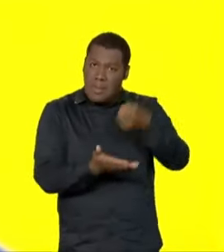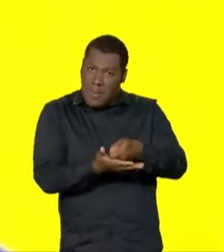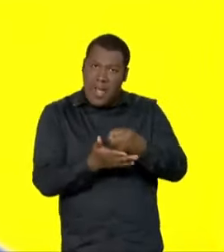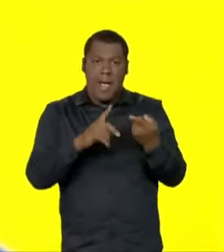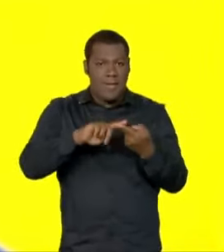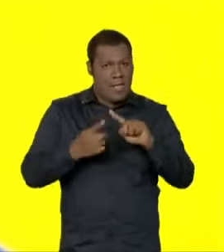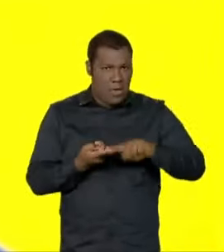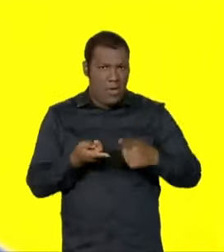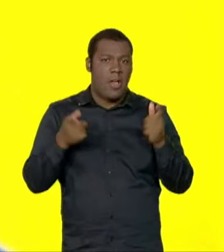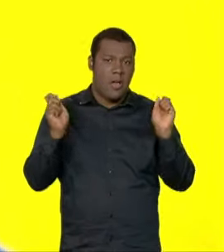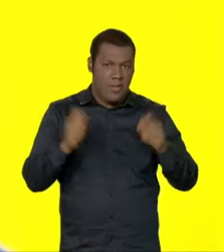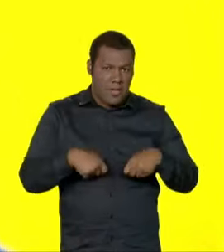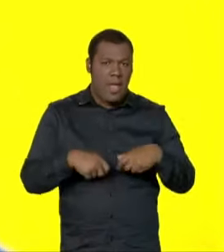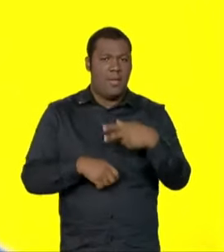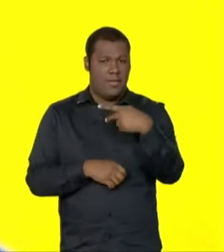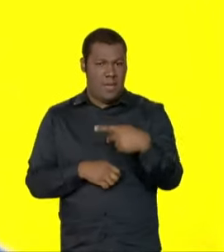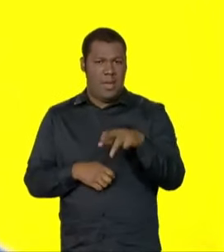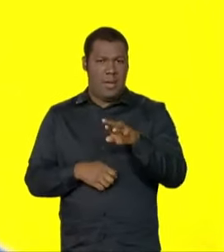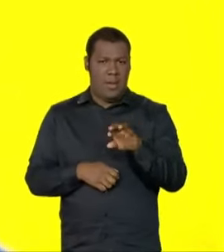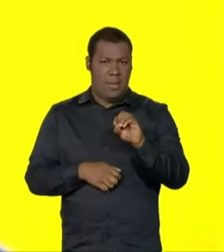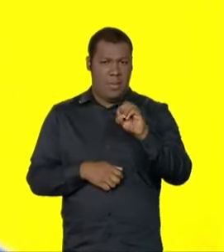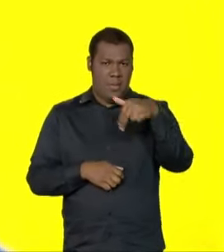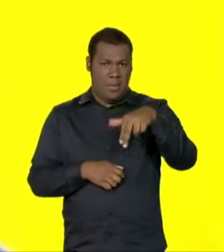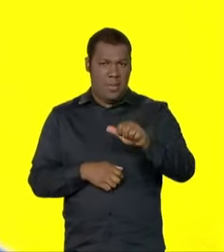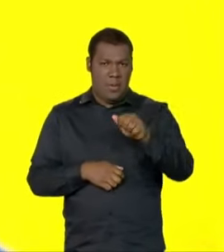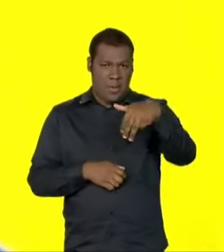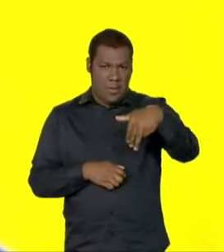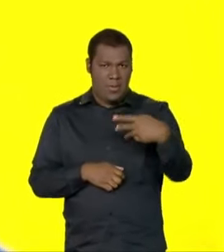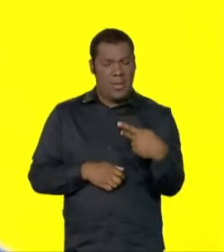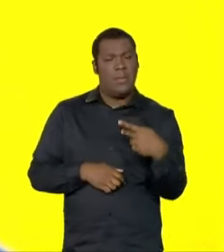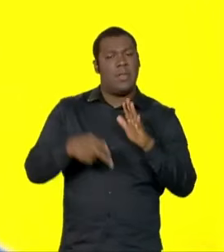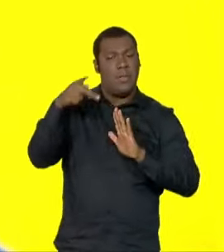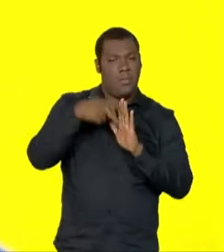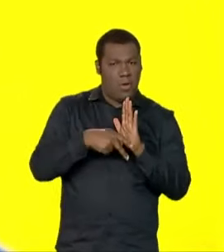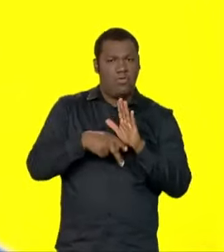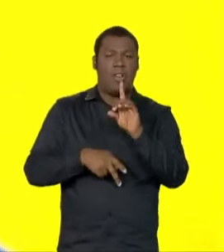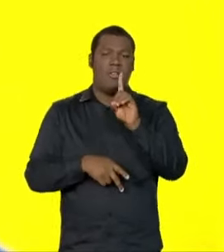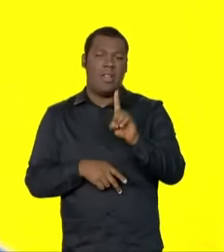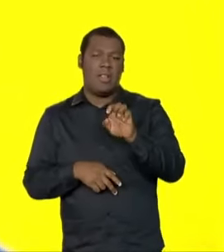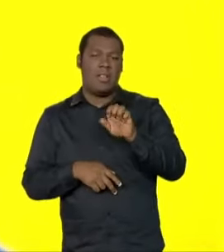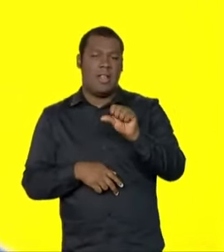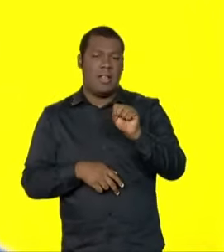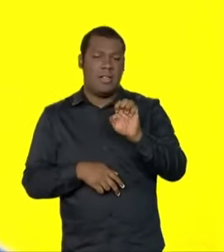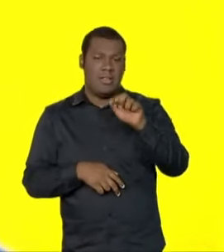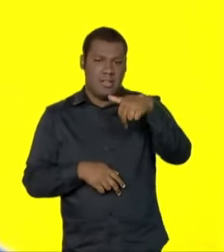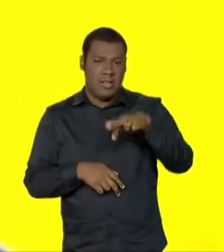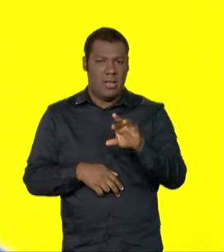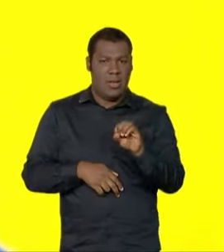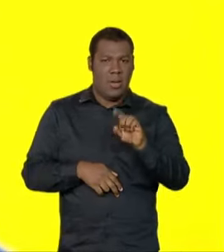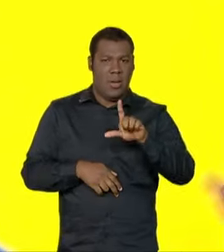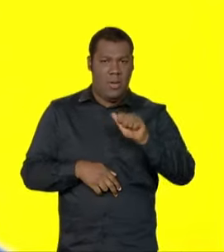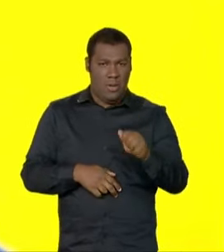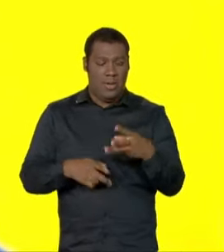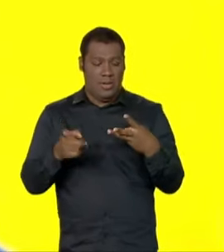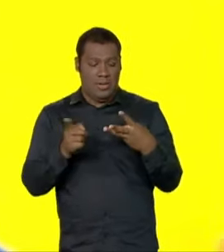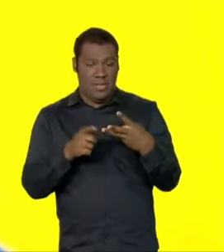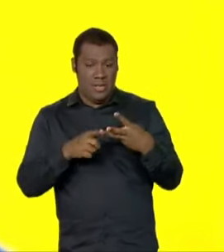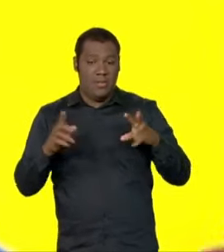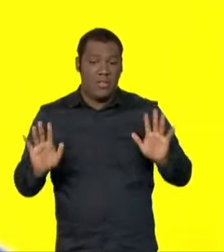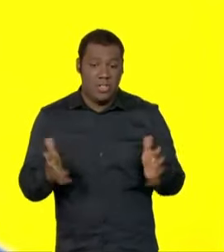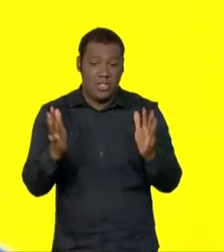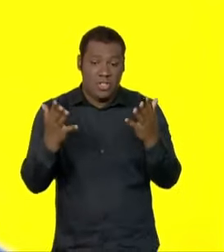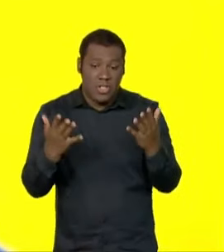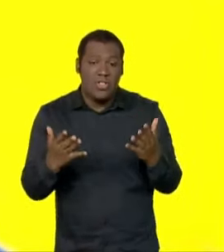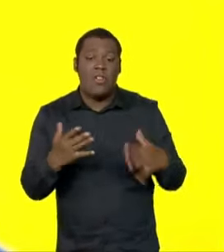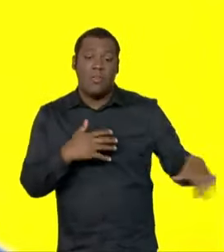vinculadas ao Pronampe no programa Desenrola. O terceiro pilar visa estimular a criação de um